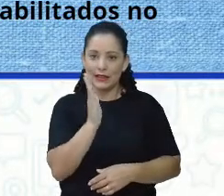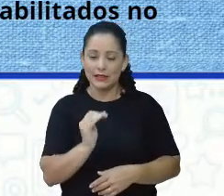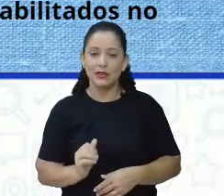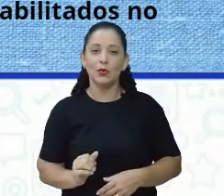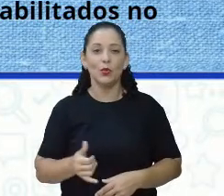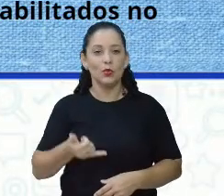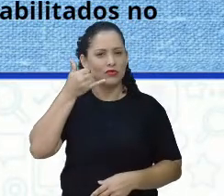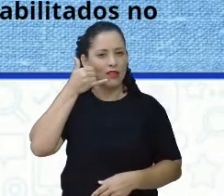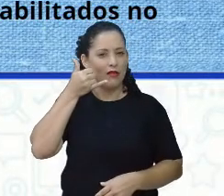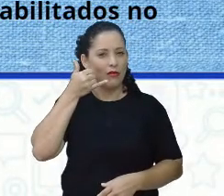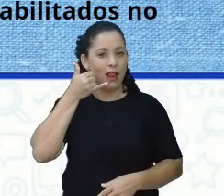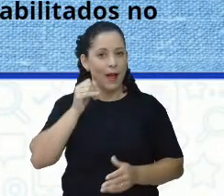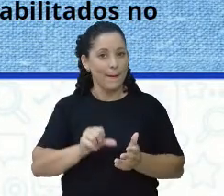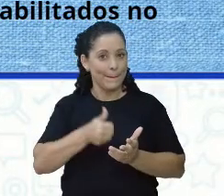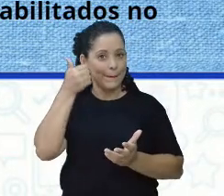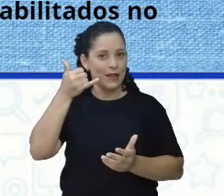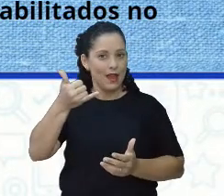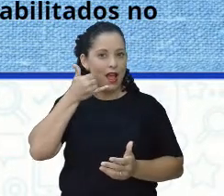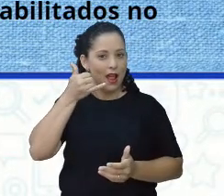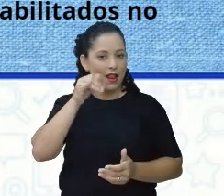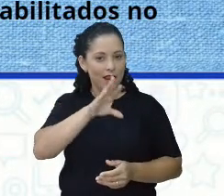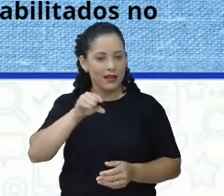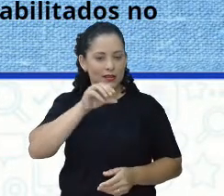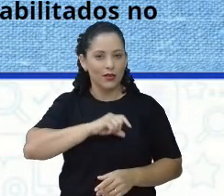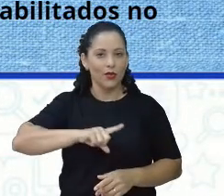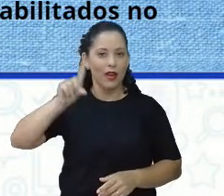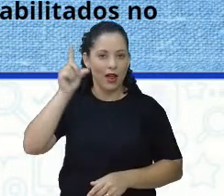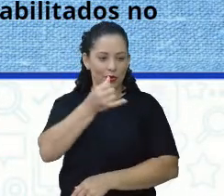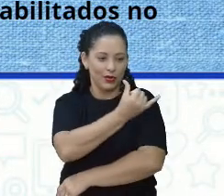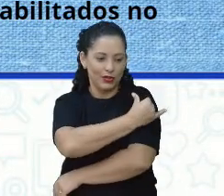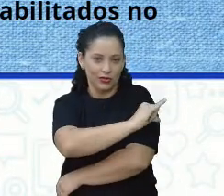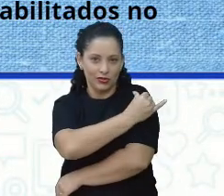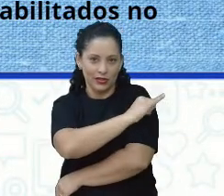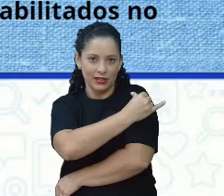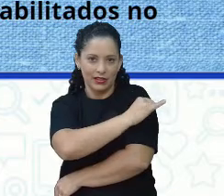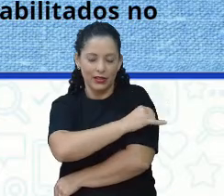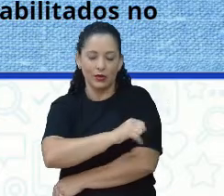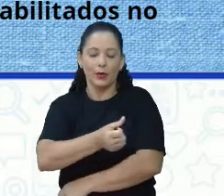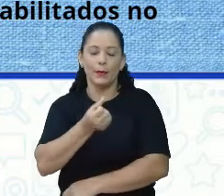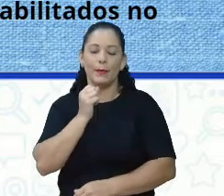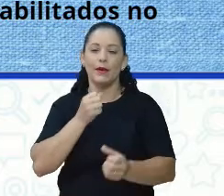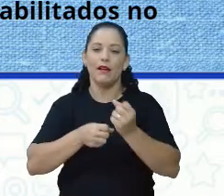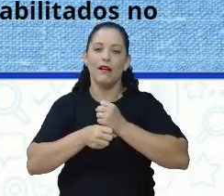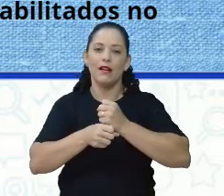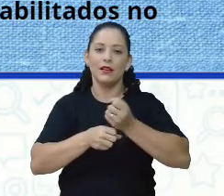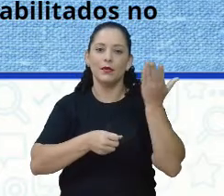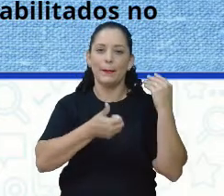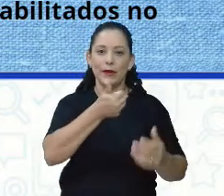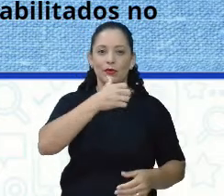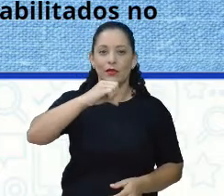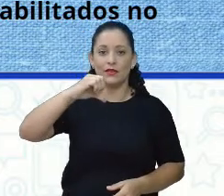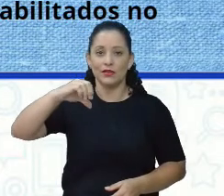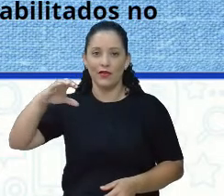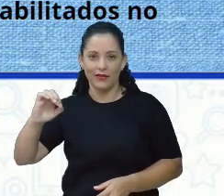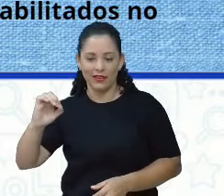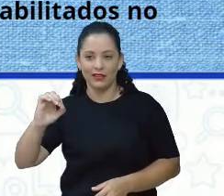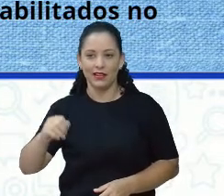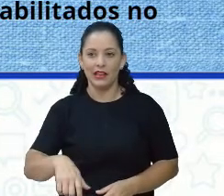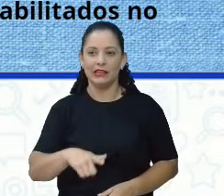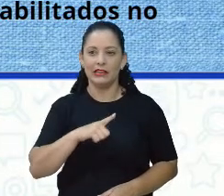chamada lá no Rio de Janeiro, lá no Sudeste, em 1990. Nesse primeiro ano de vendas, cerca